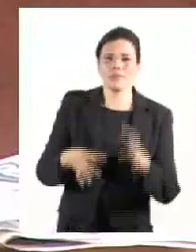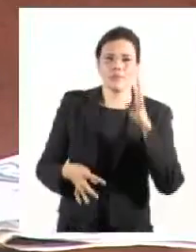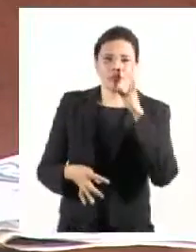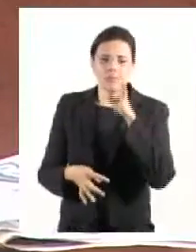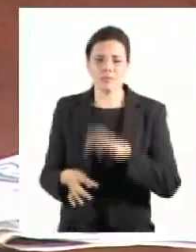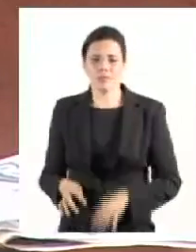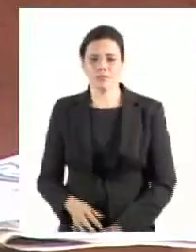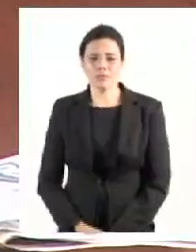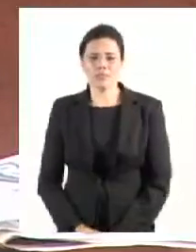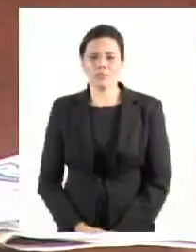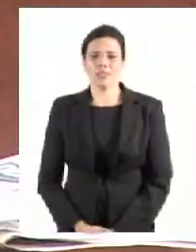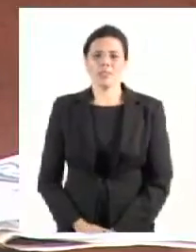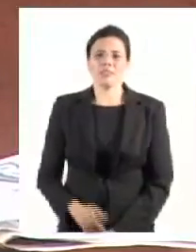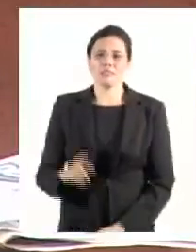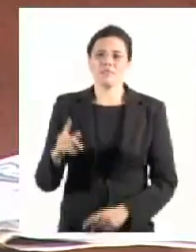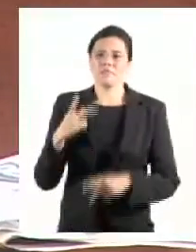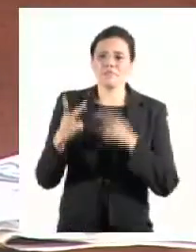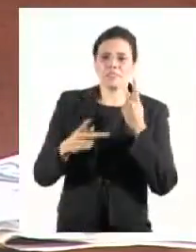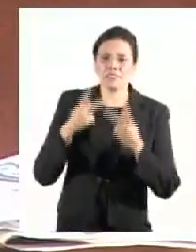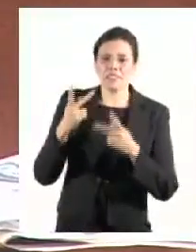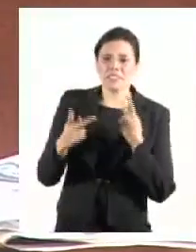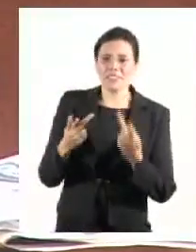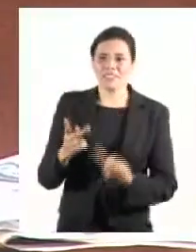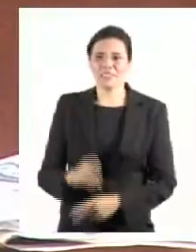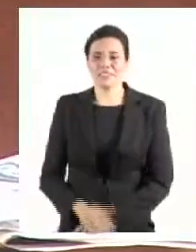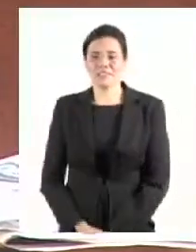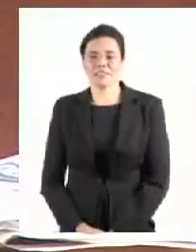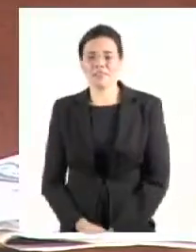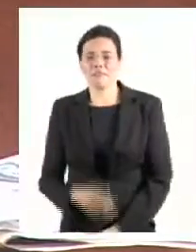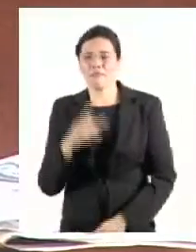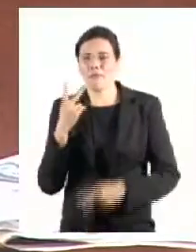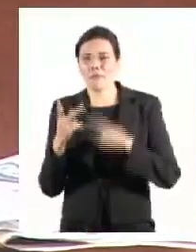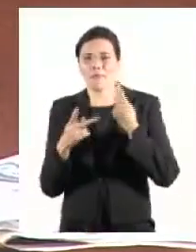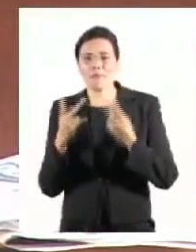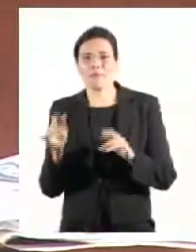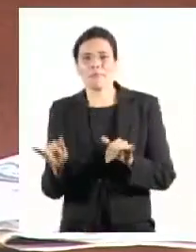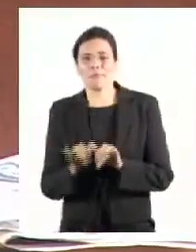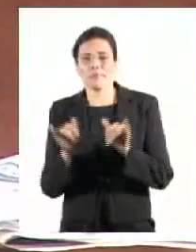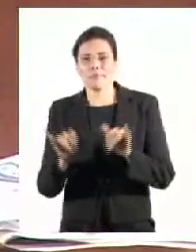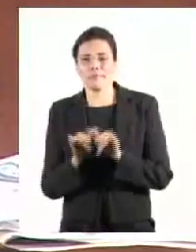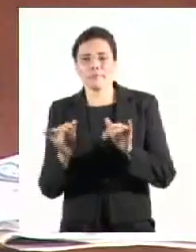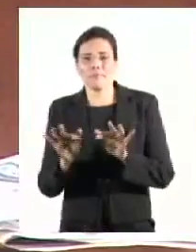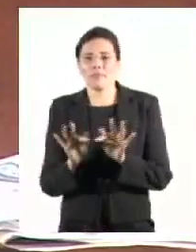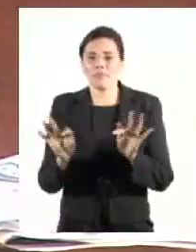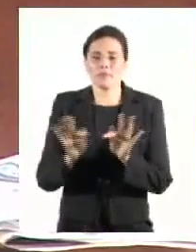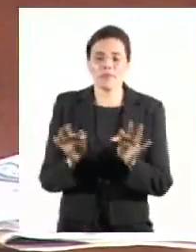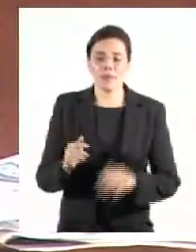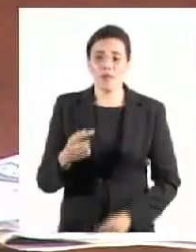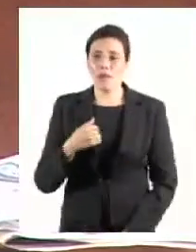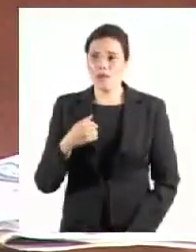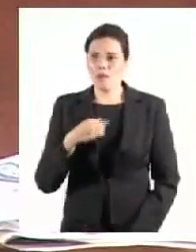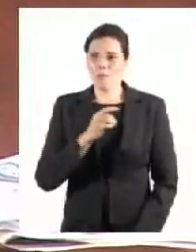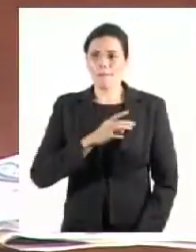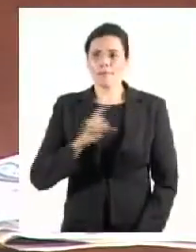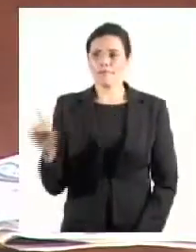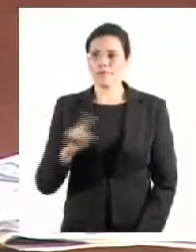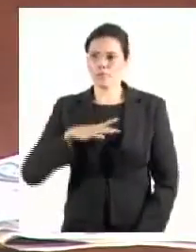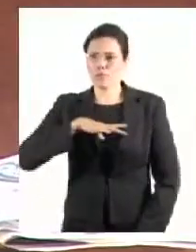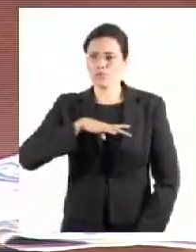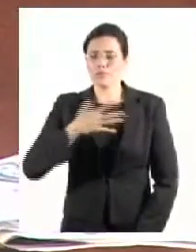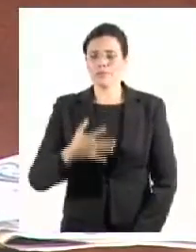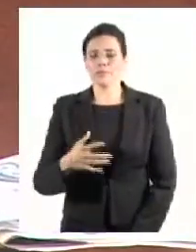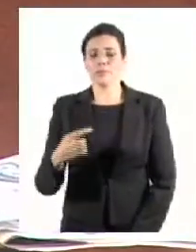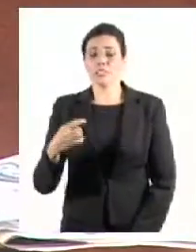querendo criar fatos e factoides. Eu não me intimido. Quanto mais fazem esse tipo de